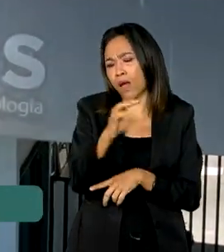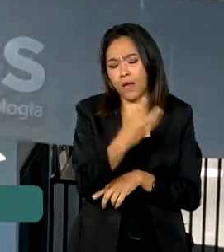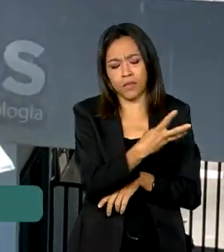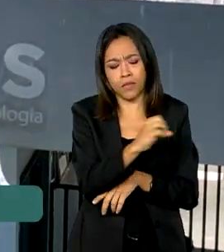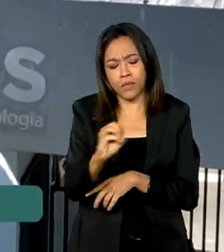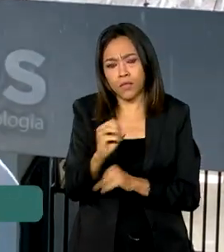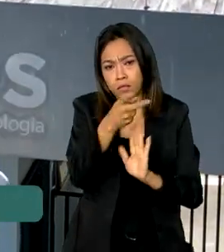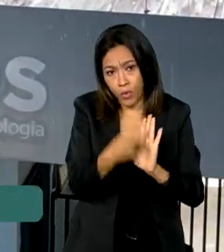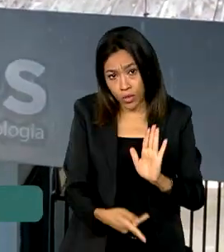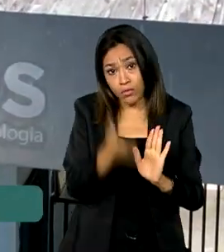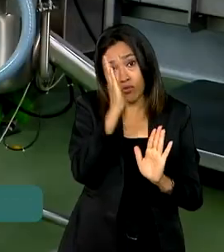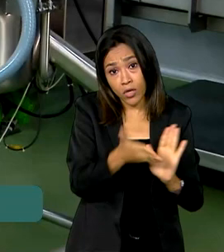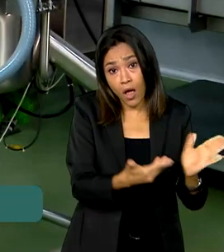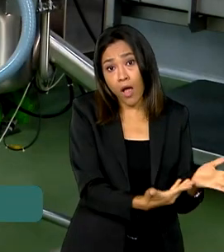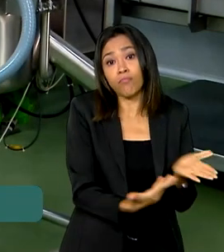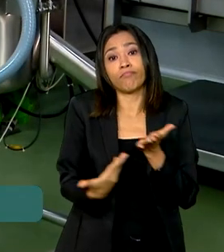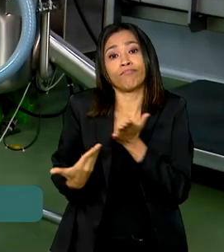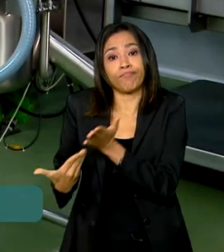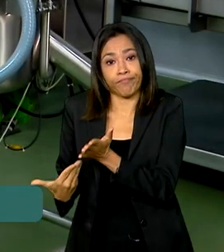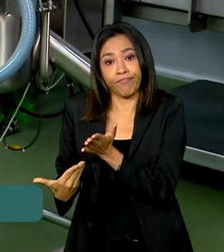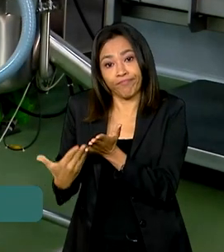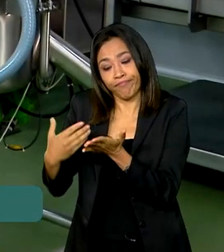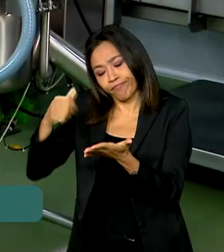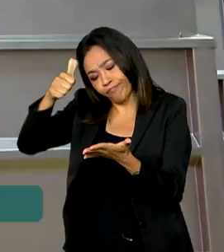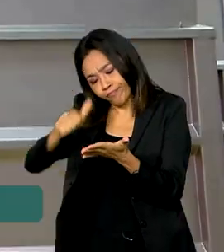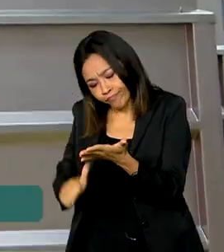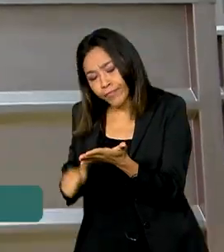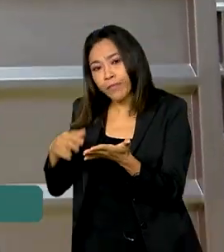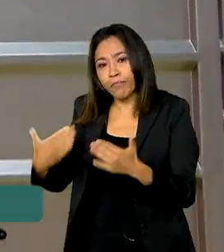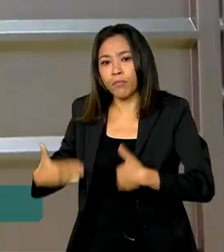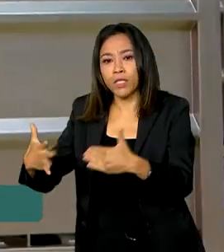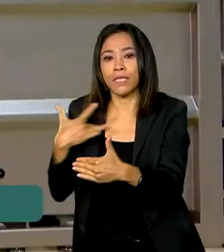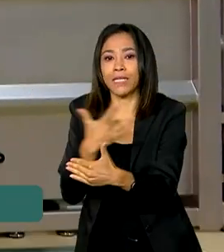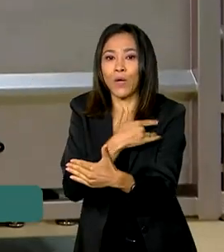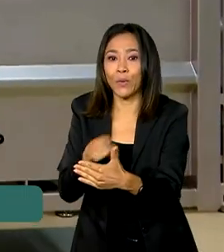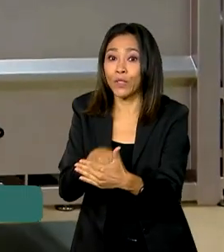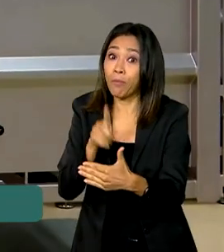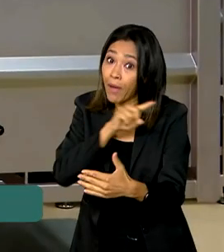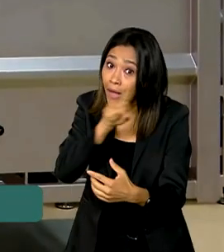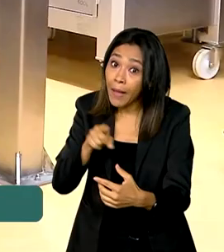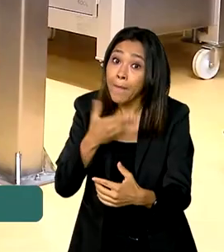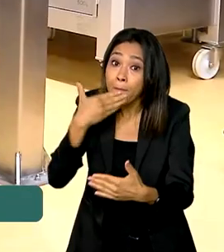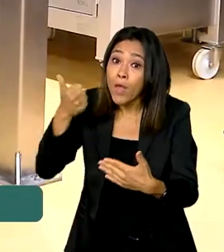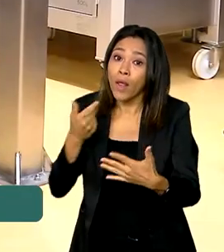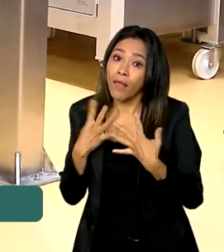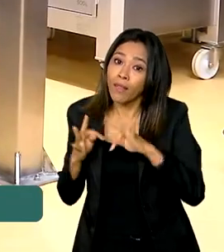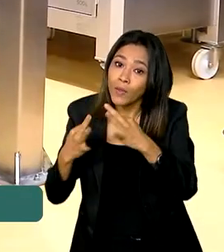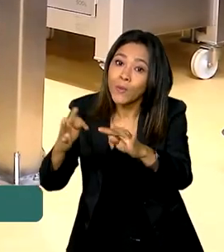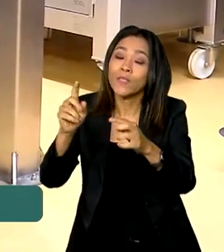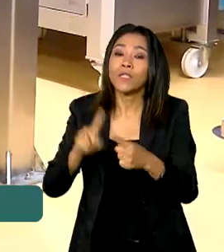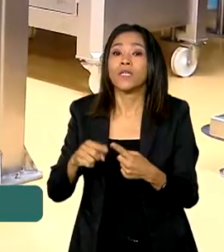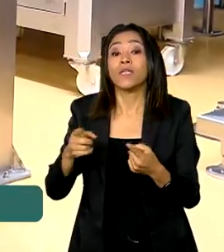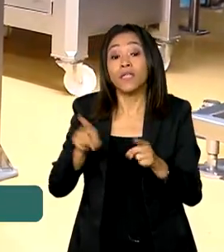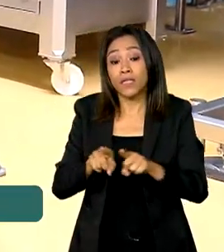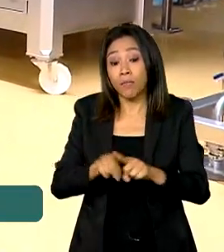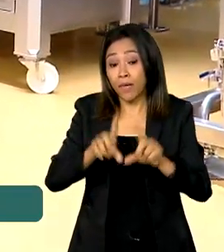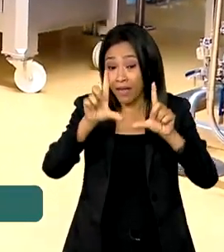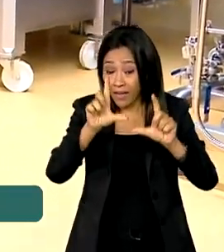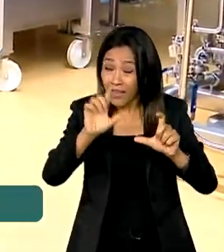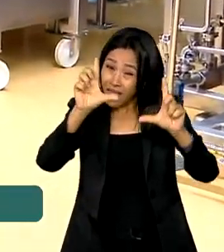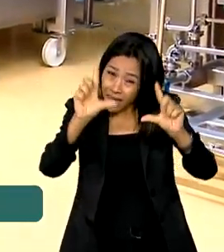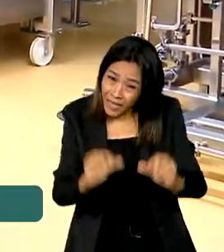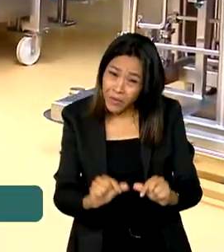foram submetidos ao Ministério da Saúde, buscando modernizar a capacidade produtiva e reduzir o déficit da balança comercial do